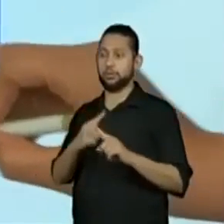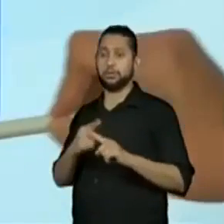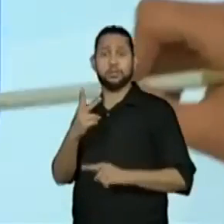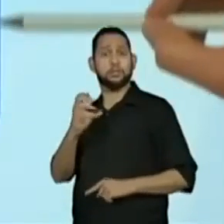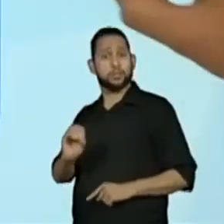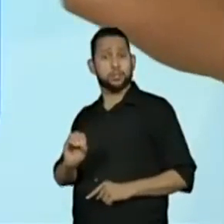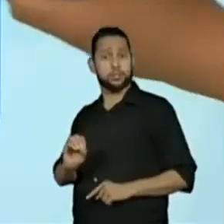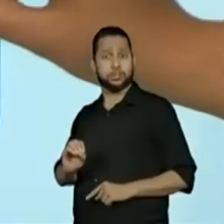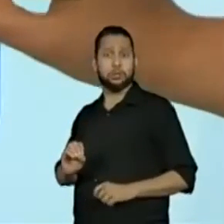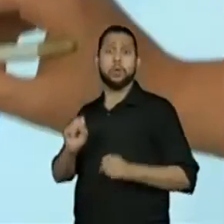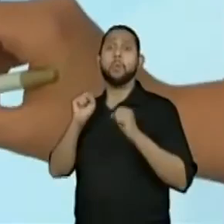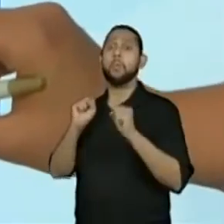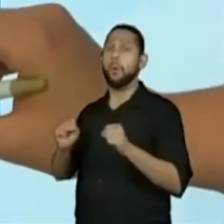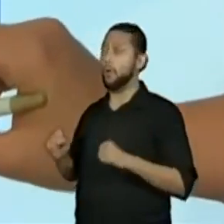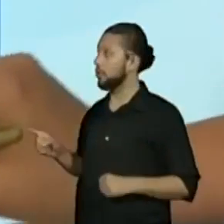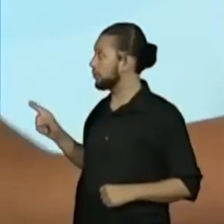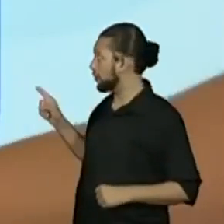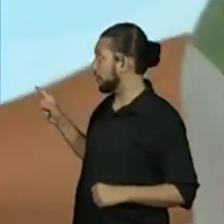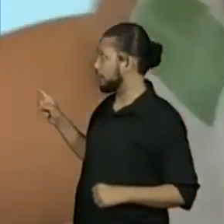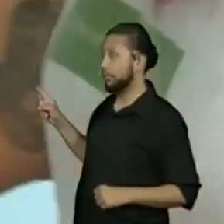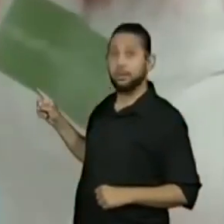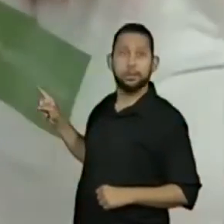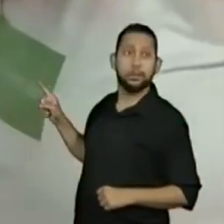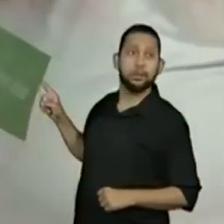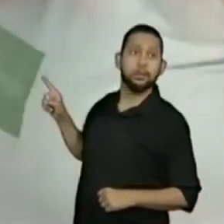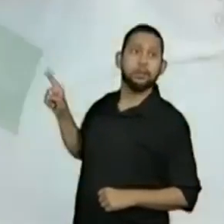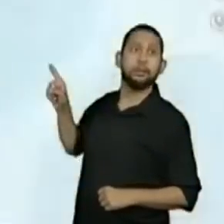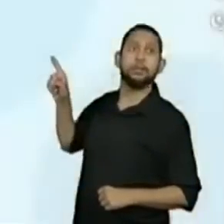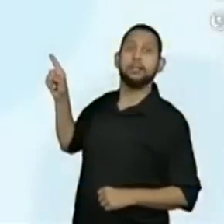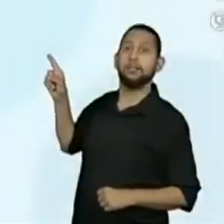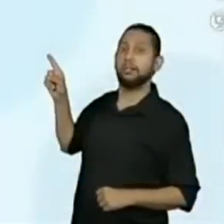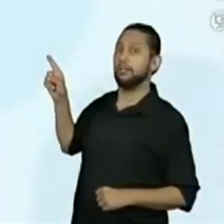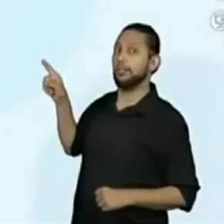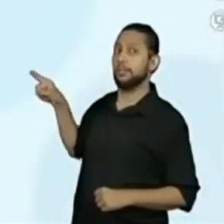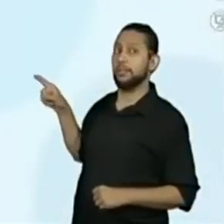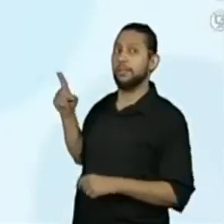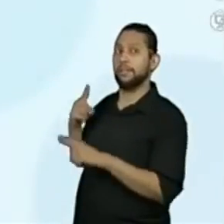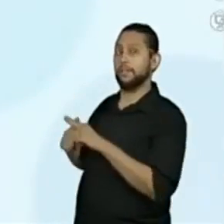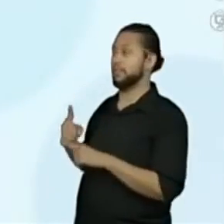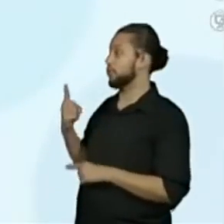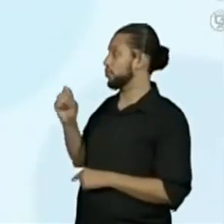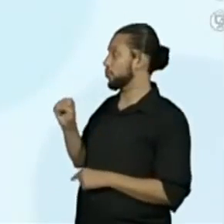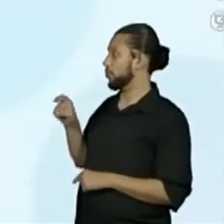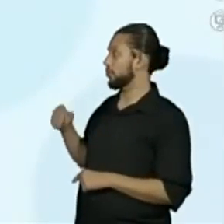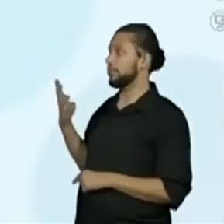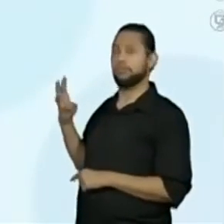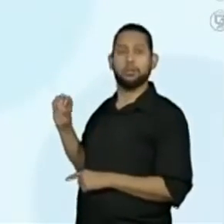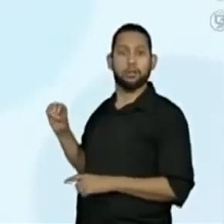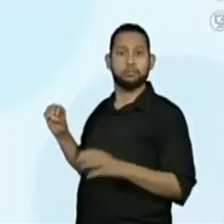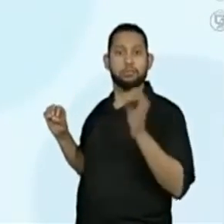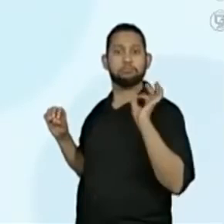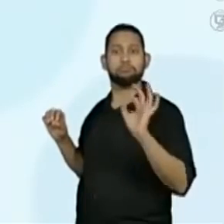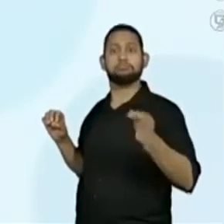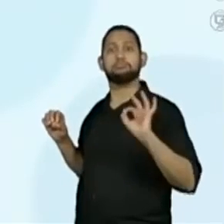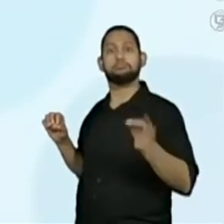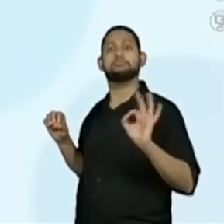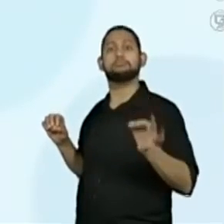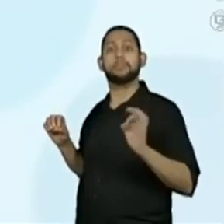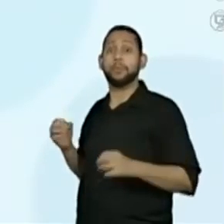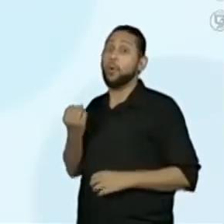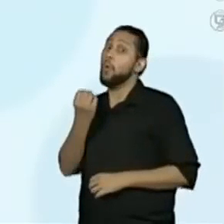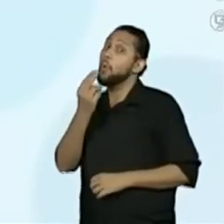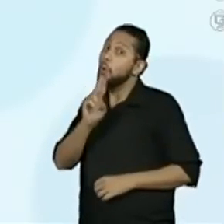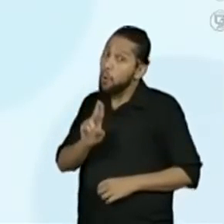esse 20 aqui por um quilo que nem vocês já falaram